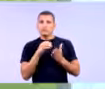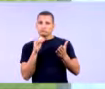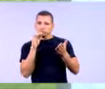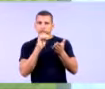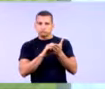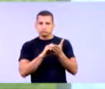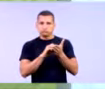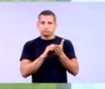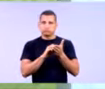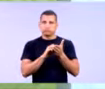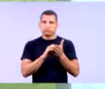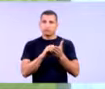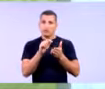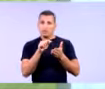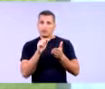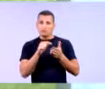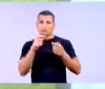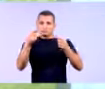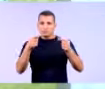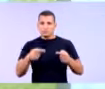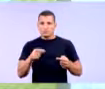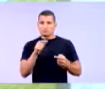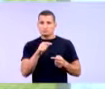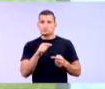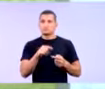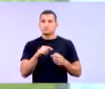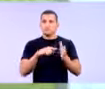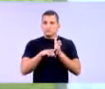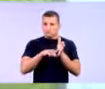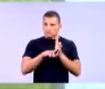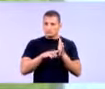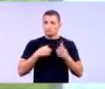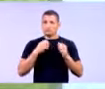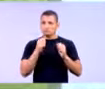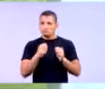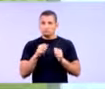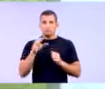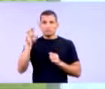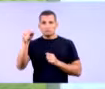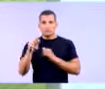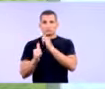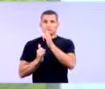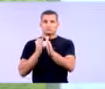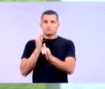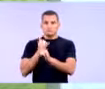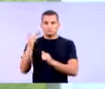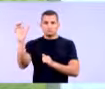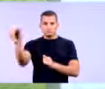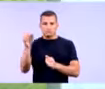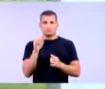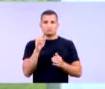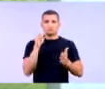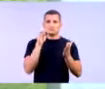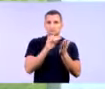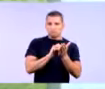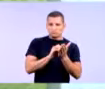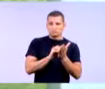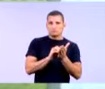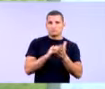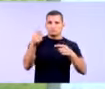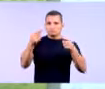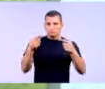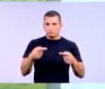pesquisador. Esse questionário, eu posso pegar pronto na internet, né? Então é só colocar lá um questionário